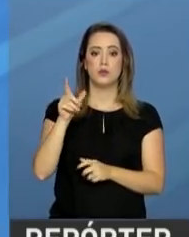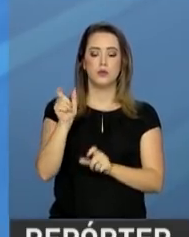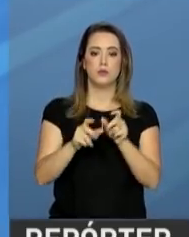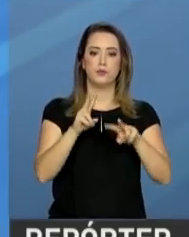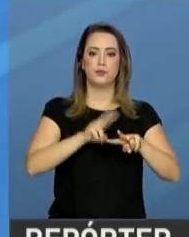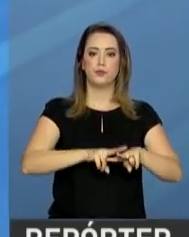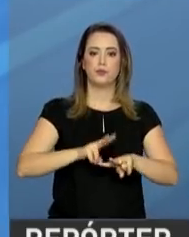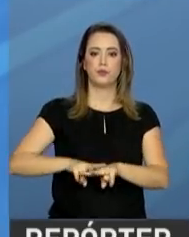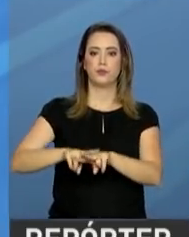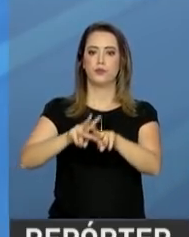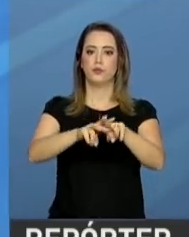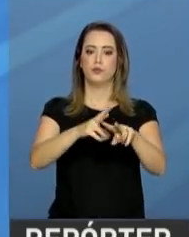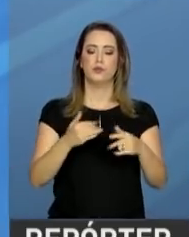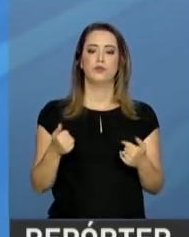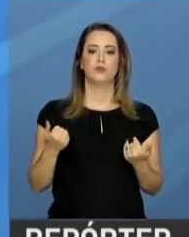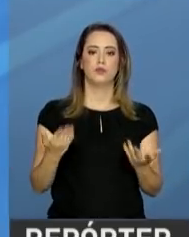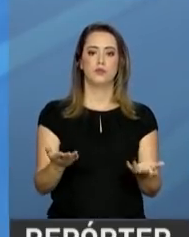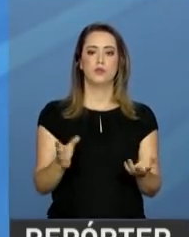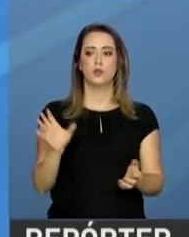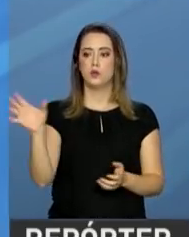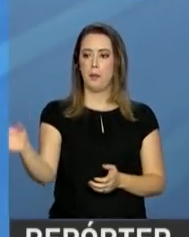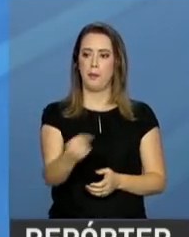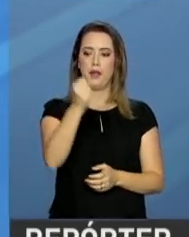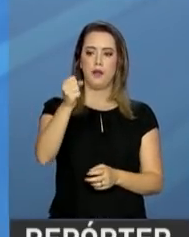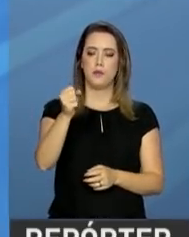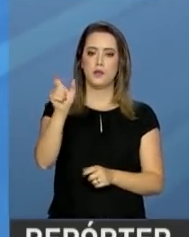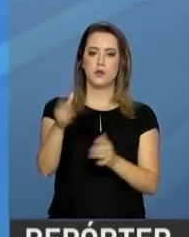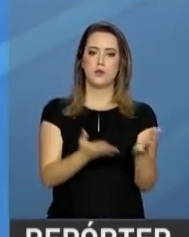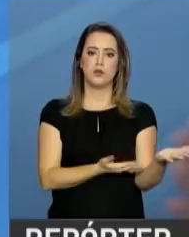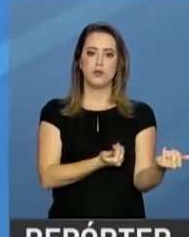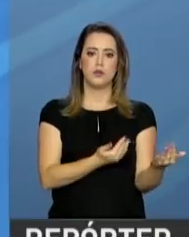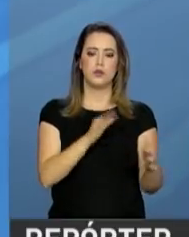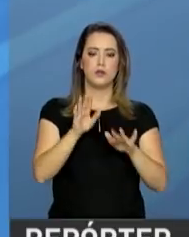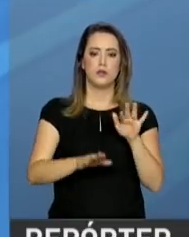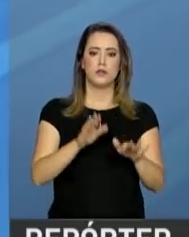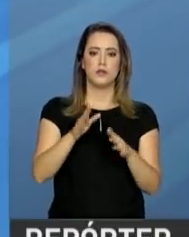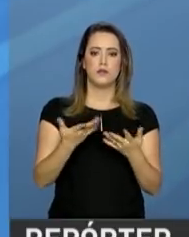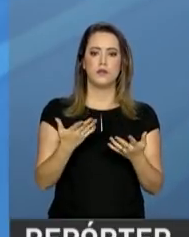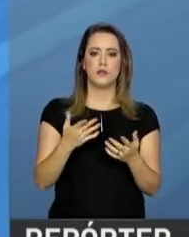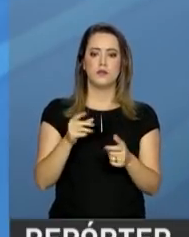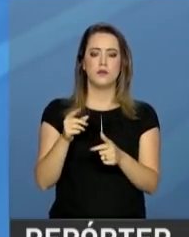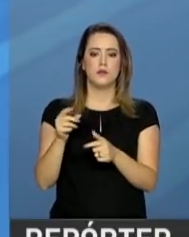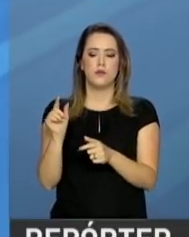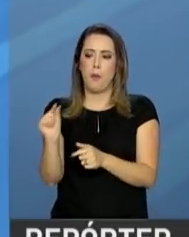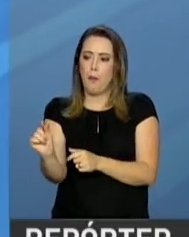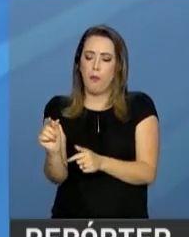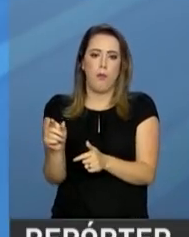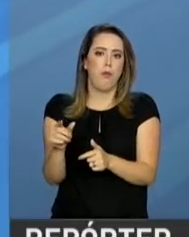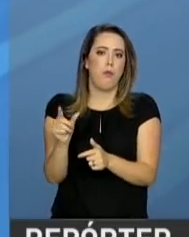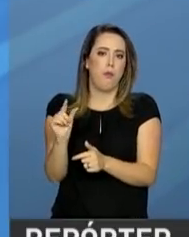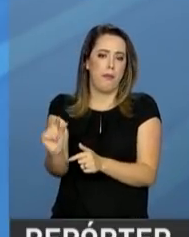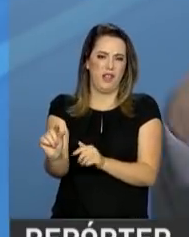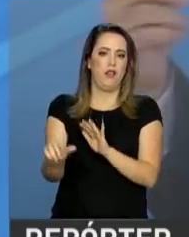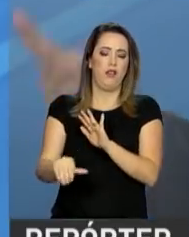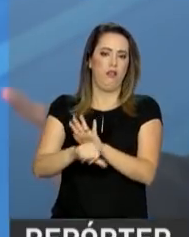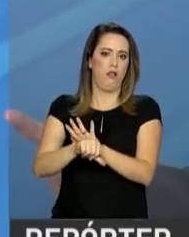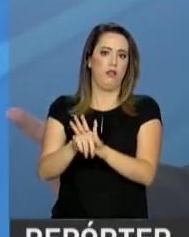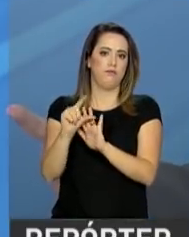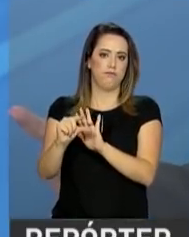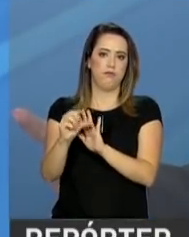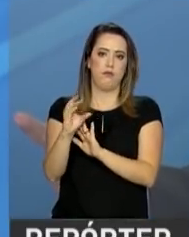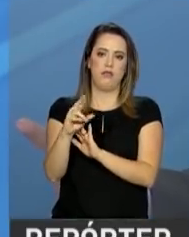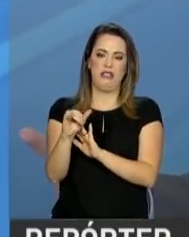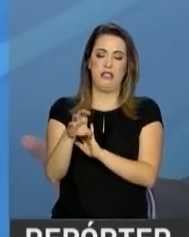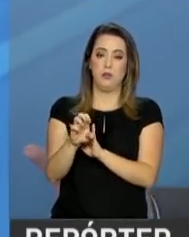encarceramento esse encarceramento de jovens que muitas vezes cometeram pequenos delitos e que entra no sistema